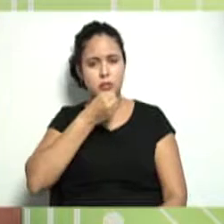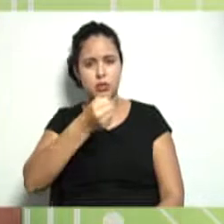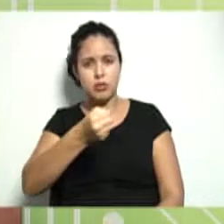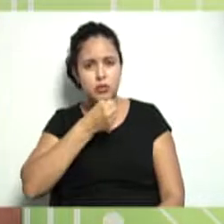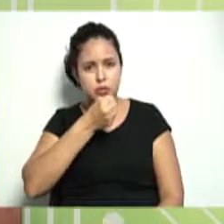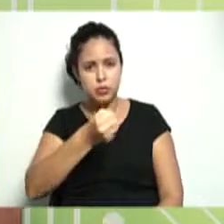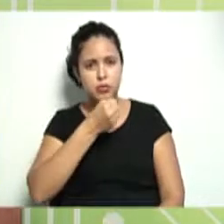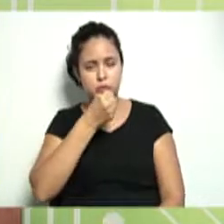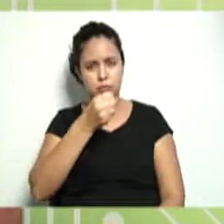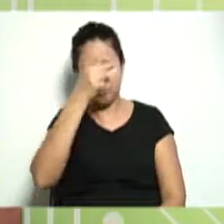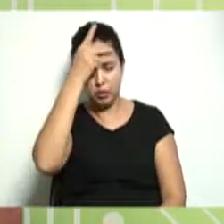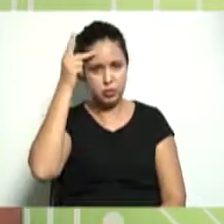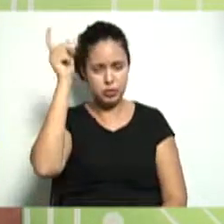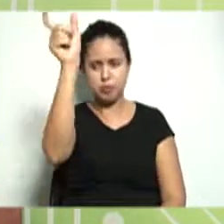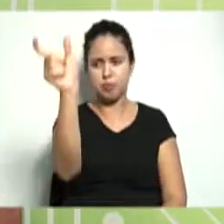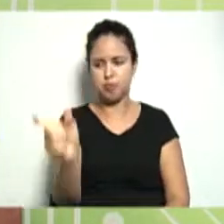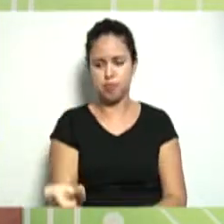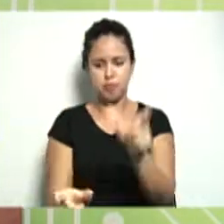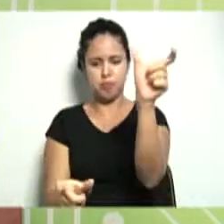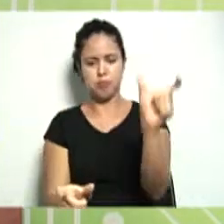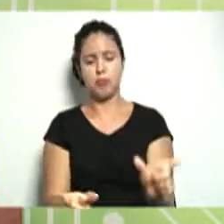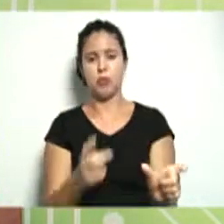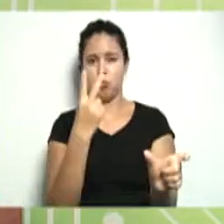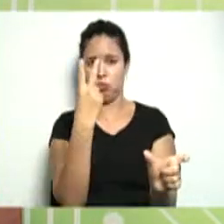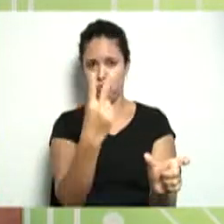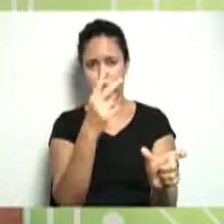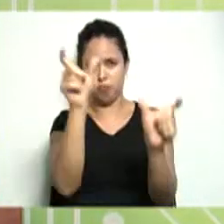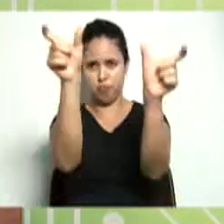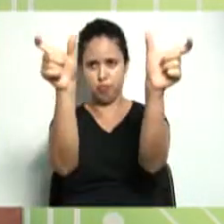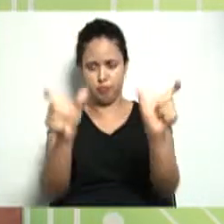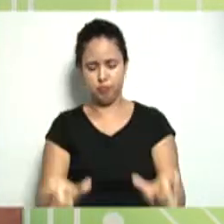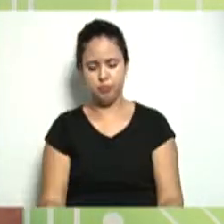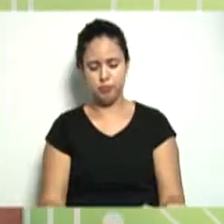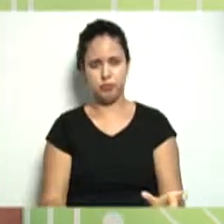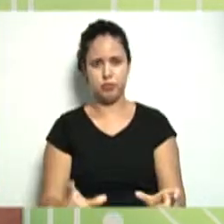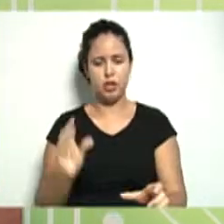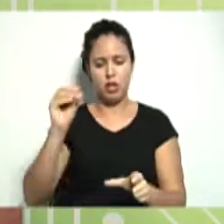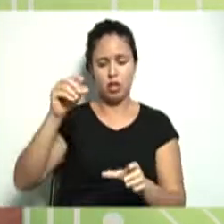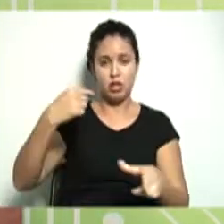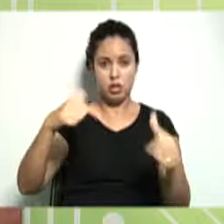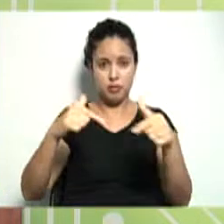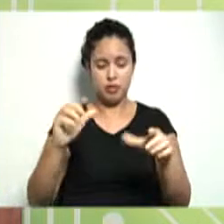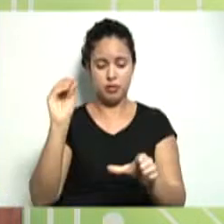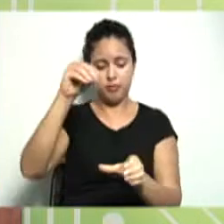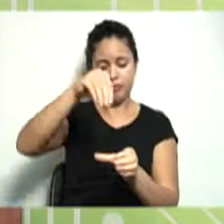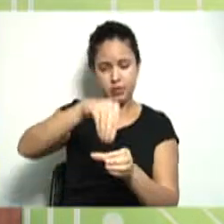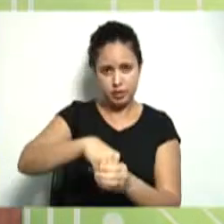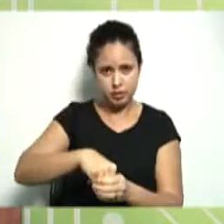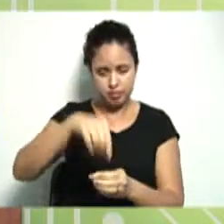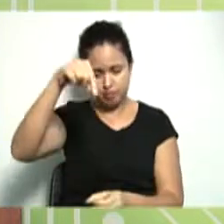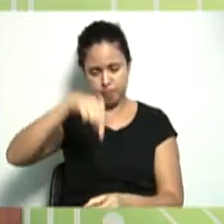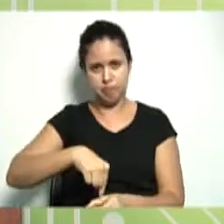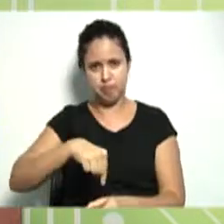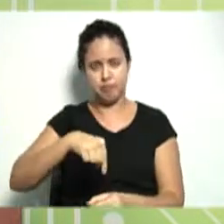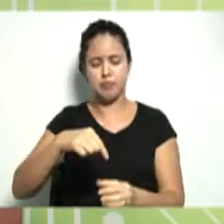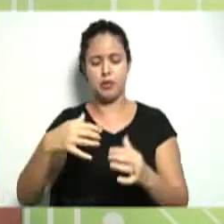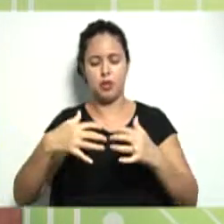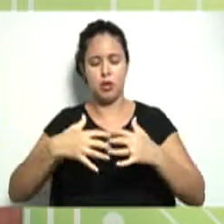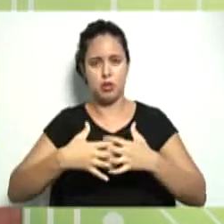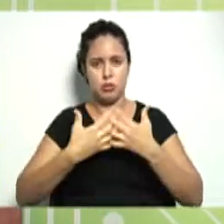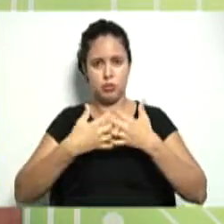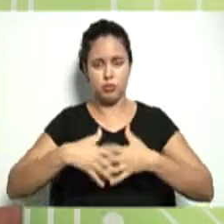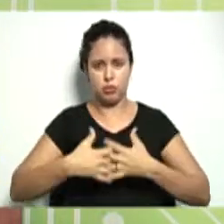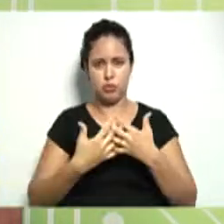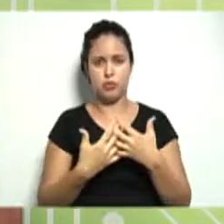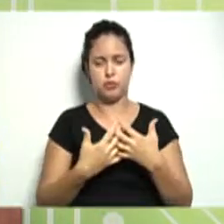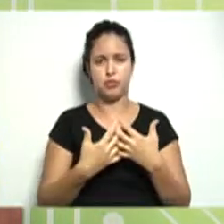duas pessoas, né, que exercem atividades no âmbito do Instituto Federal. Entretanto, a